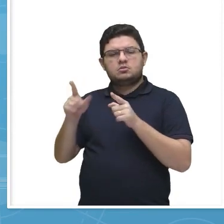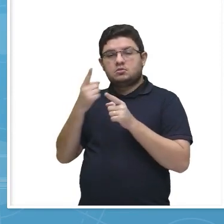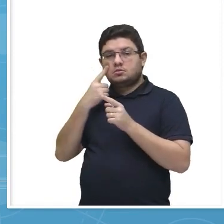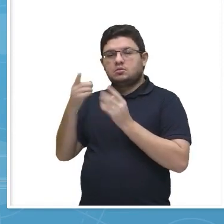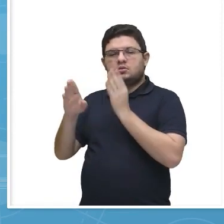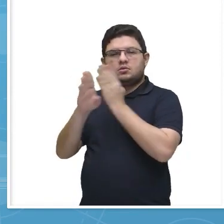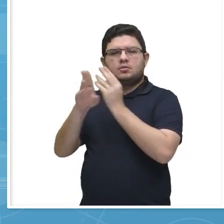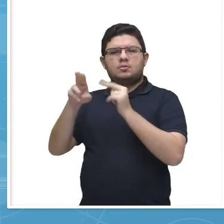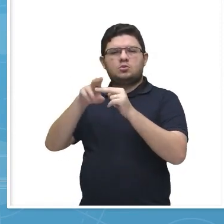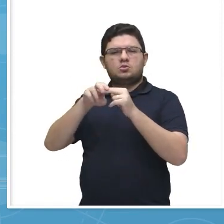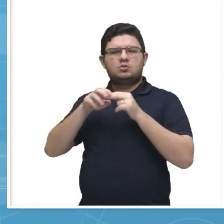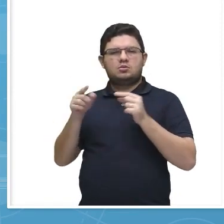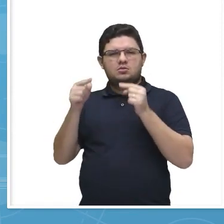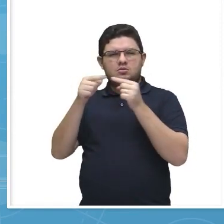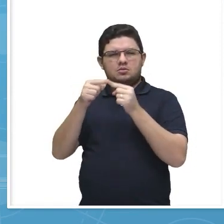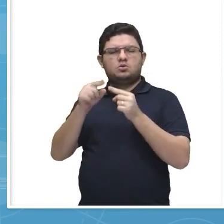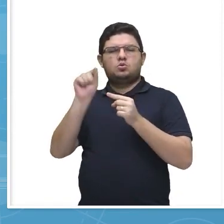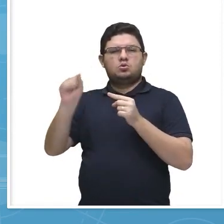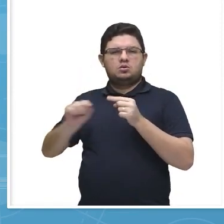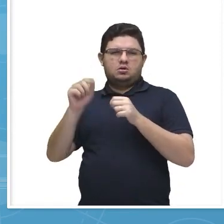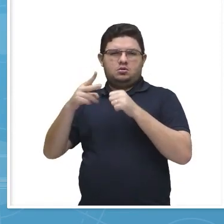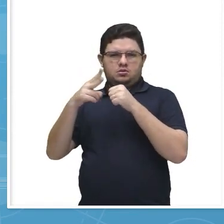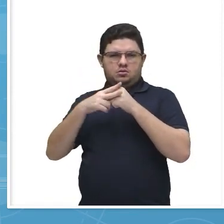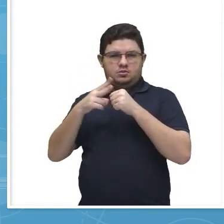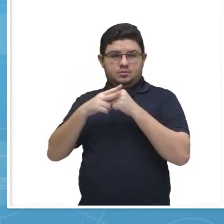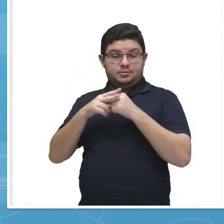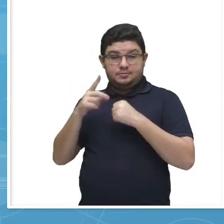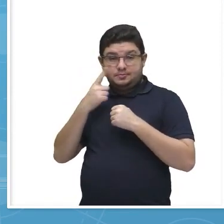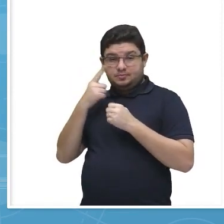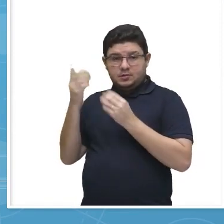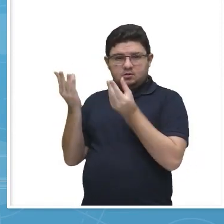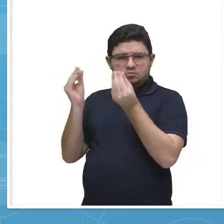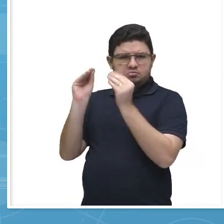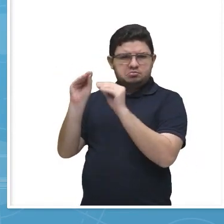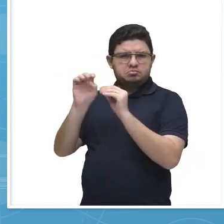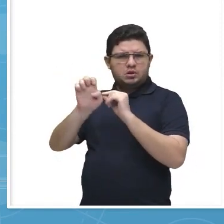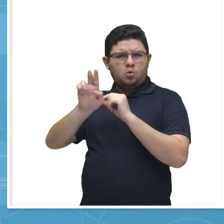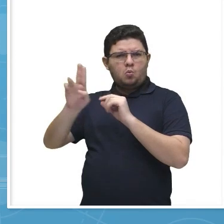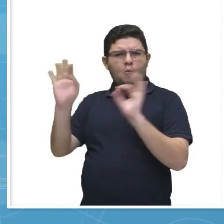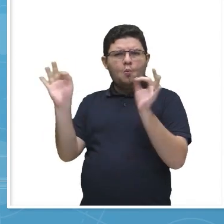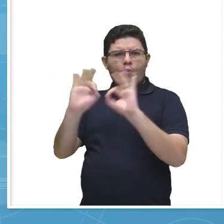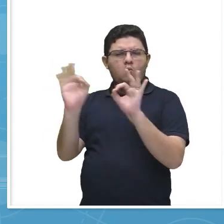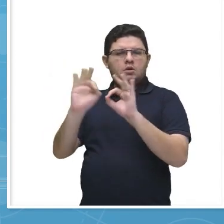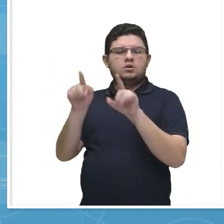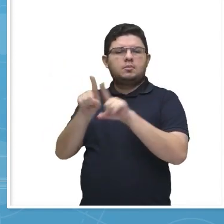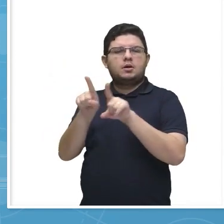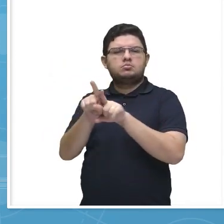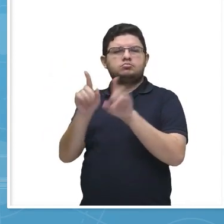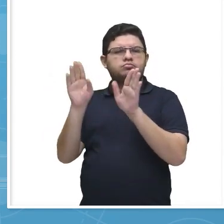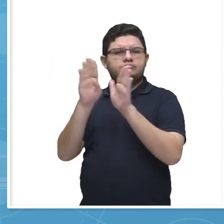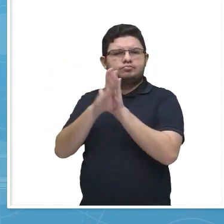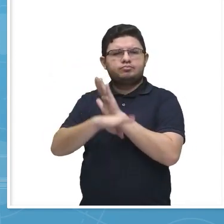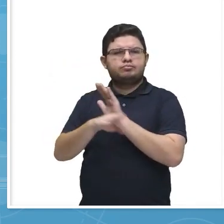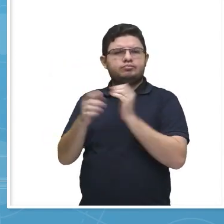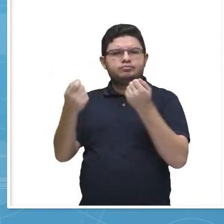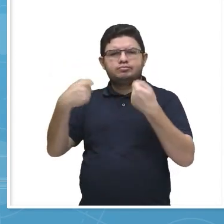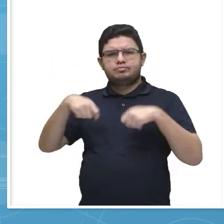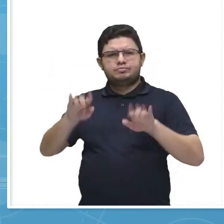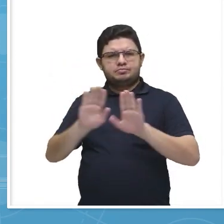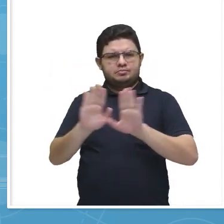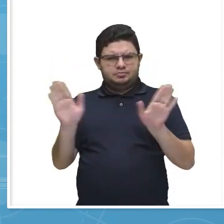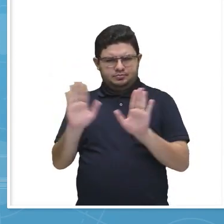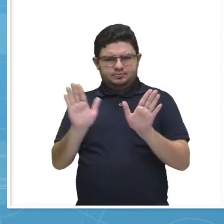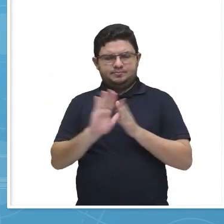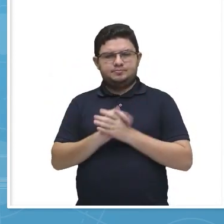Se eu não tenho um sujeito escrito aqui, eu não preciso retirar nada, o sujeito já está apagado, certo? Então, observe